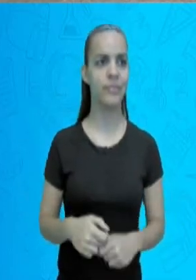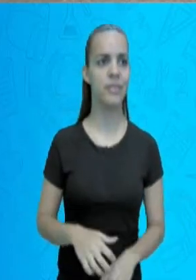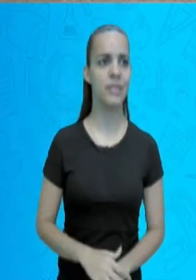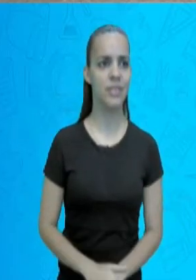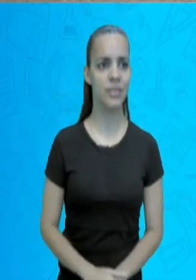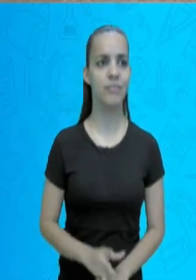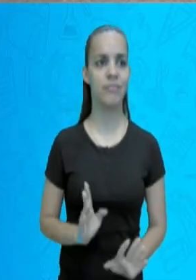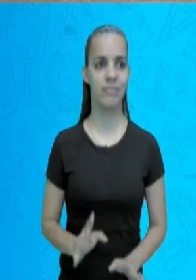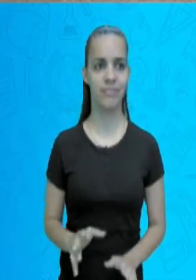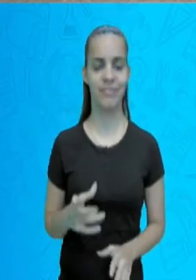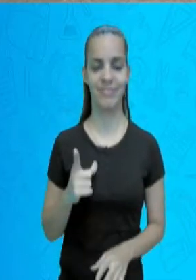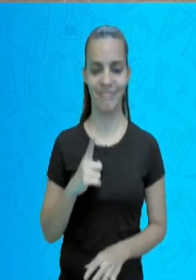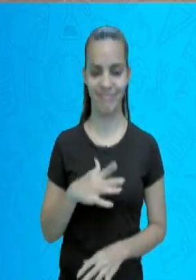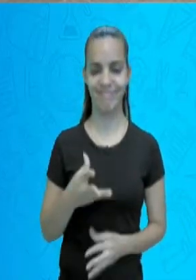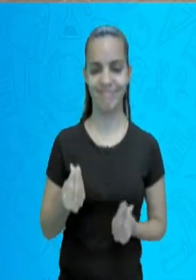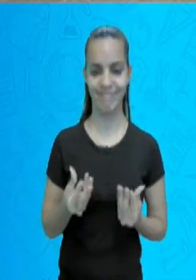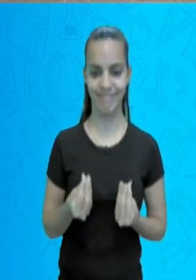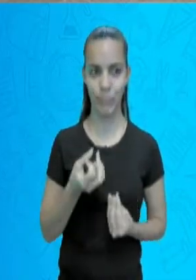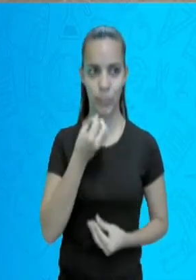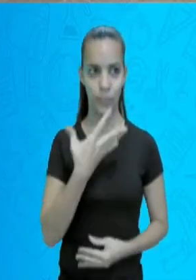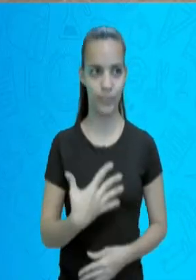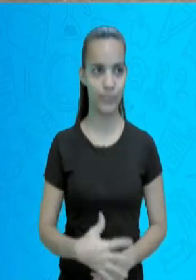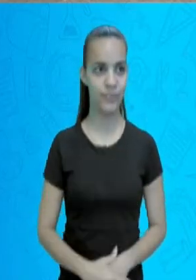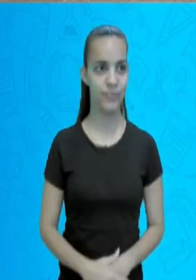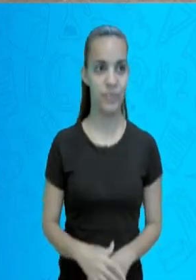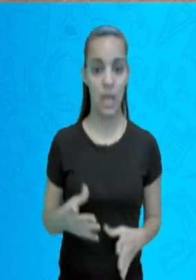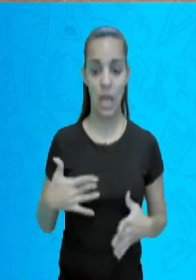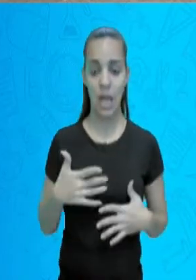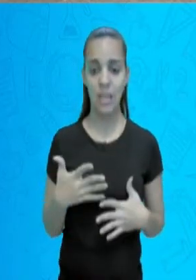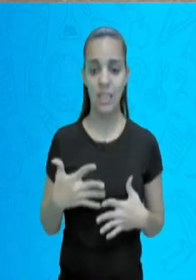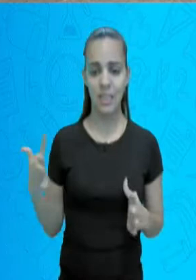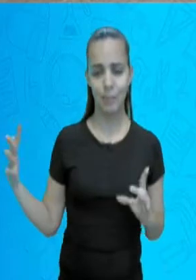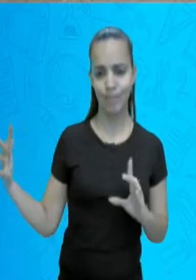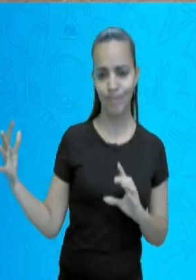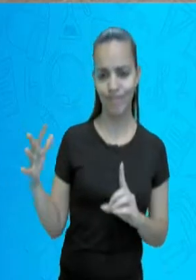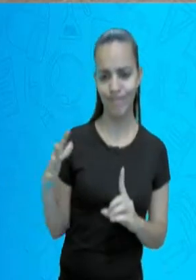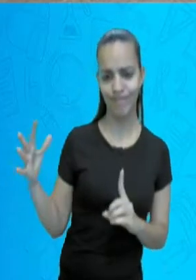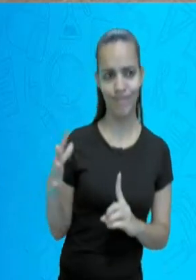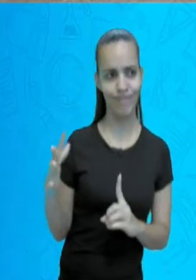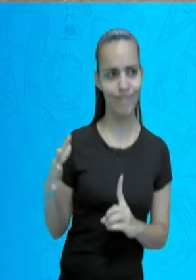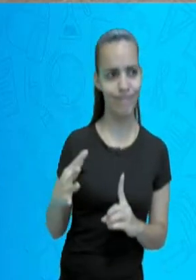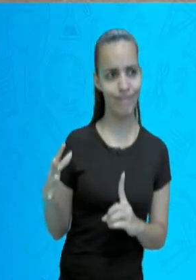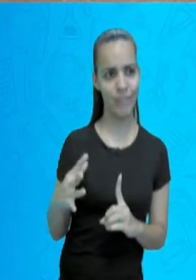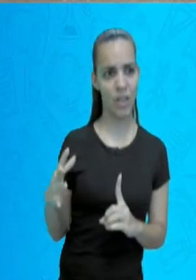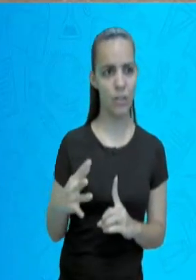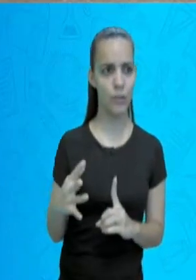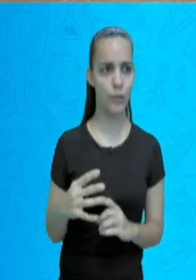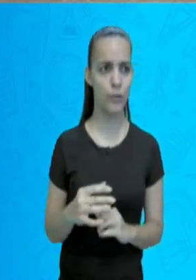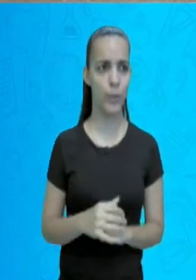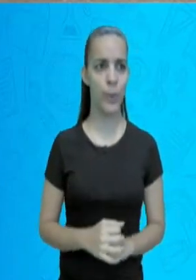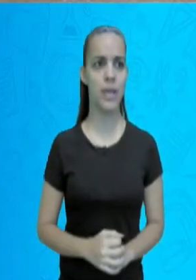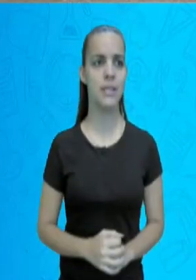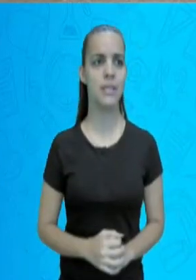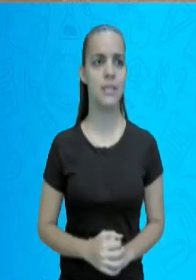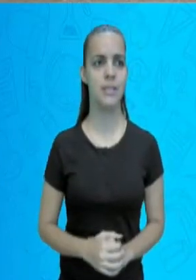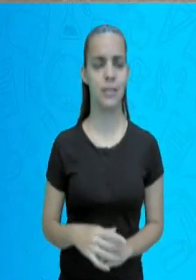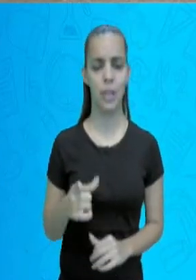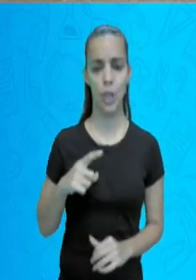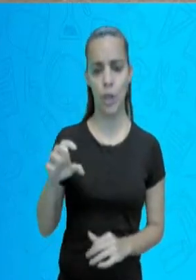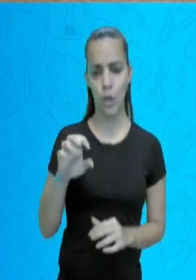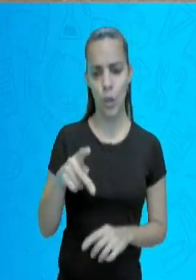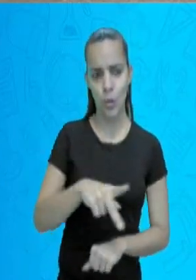realmente gigantesca. A influência da Europa nos